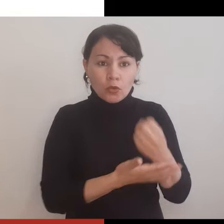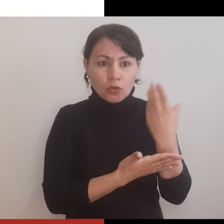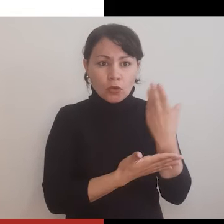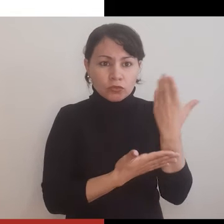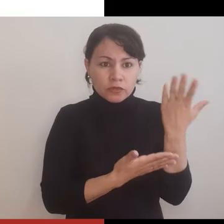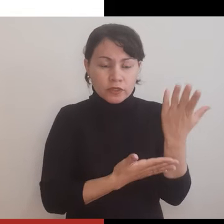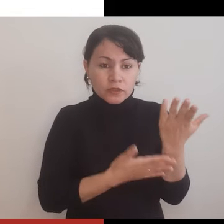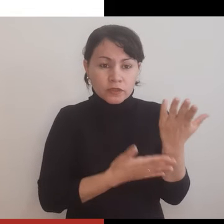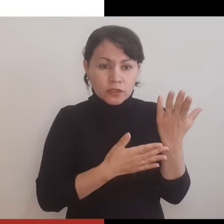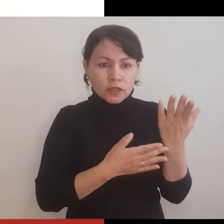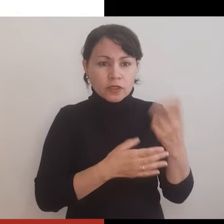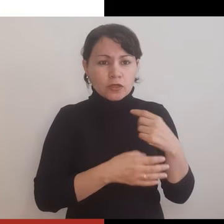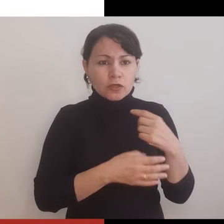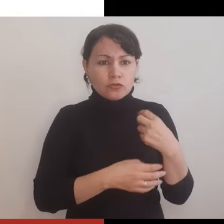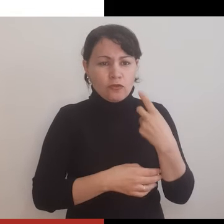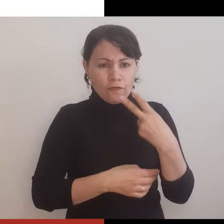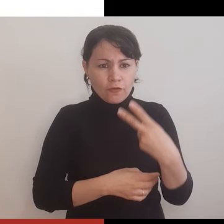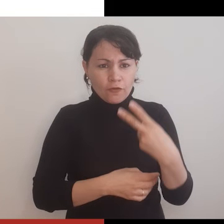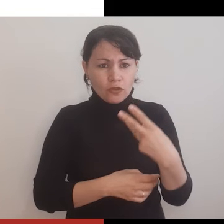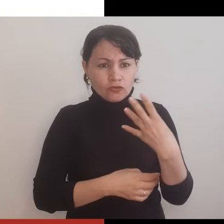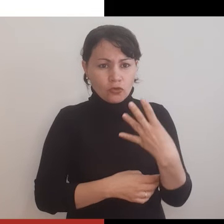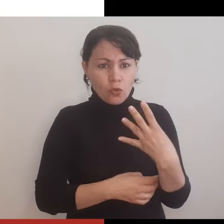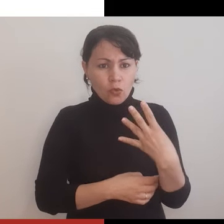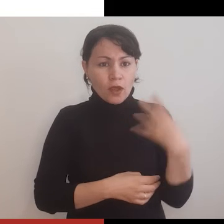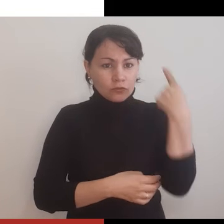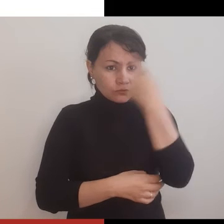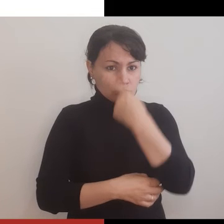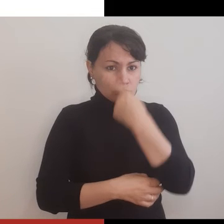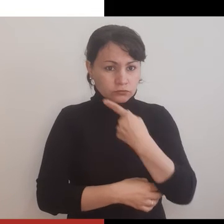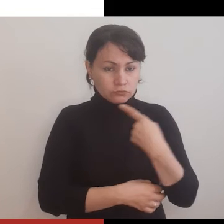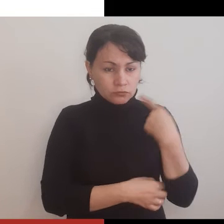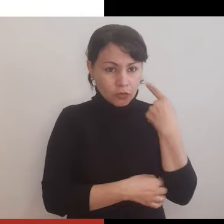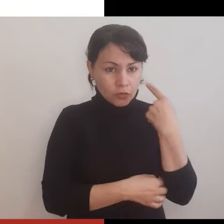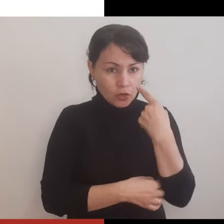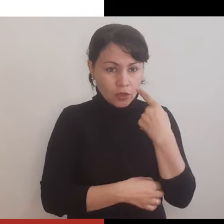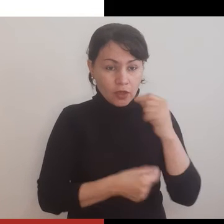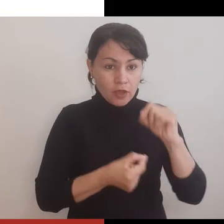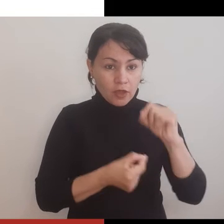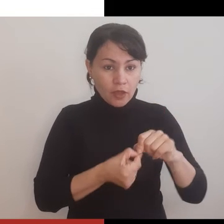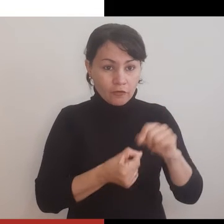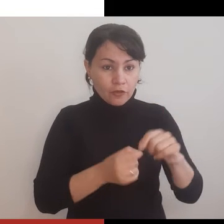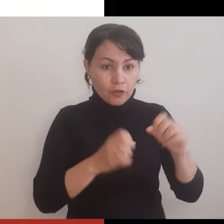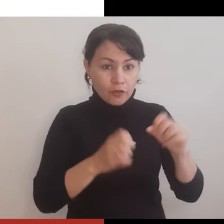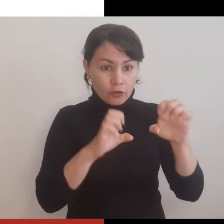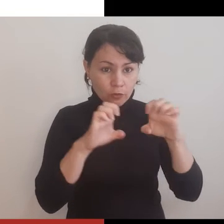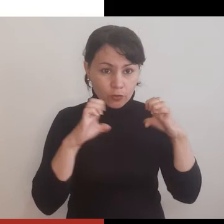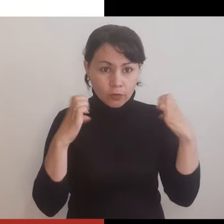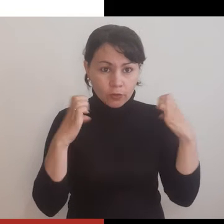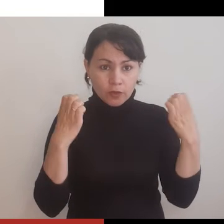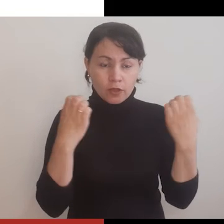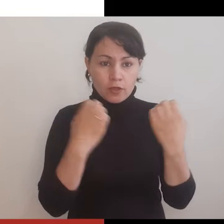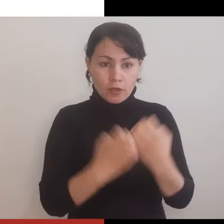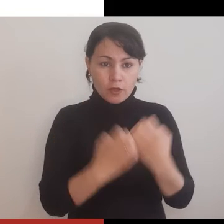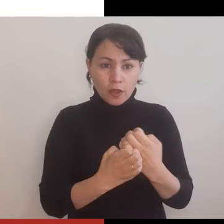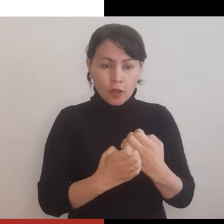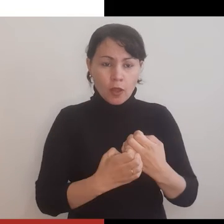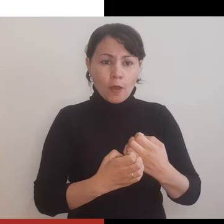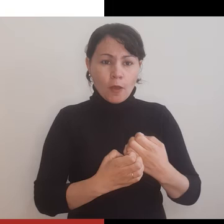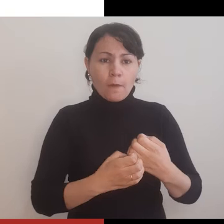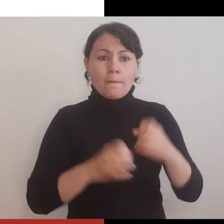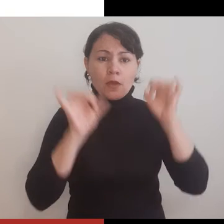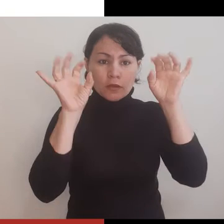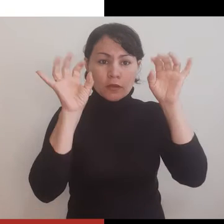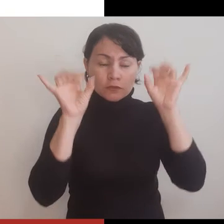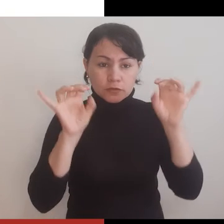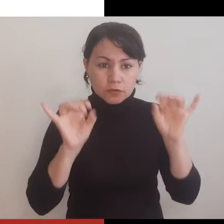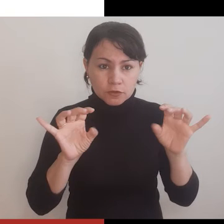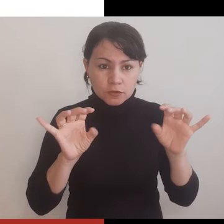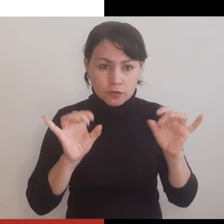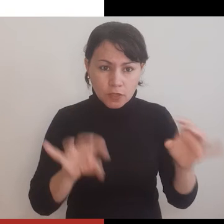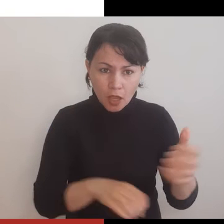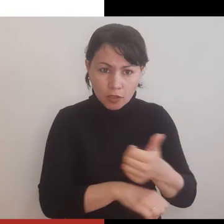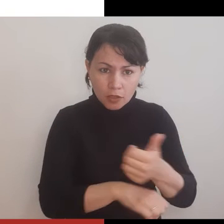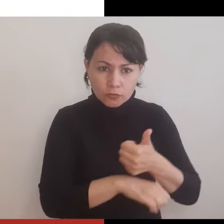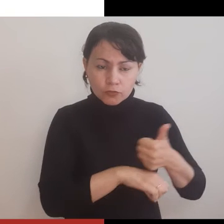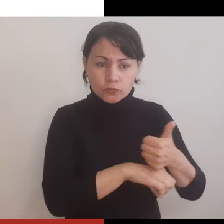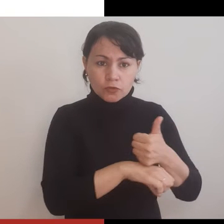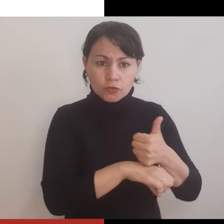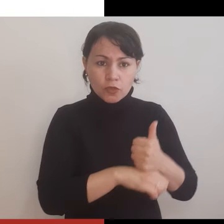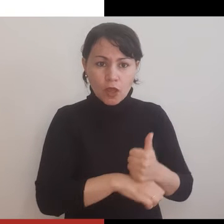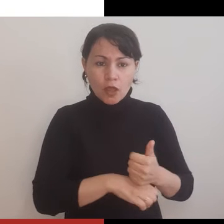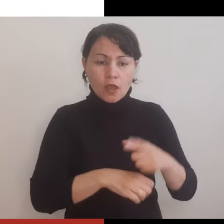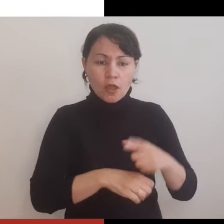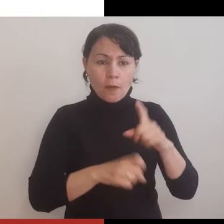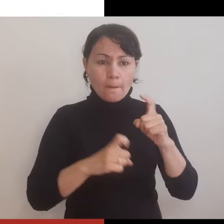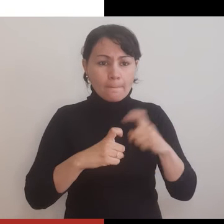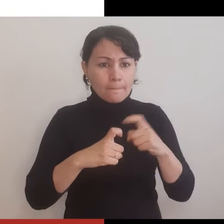acontecendo ali durante as 24 horas do dia, é feita por uma equipe multidisciplinar, especializada, ou seja, são